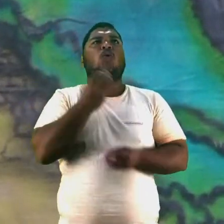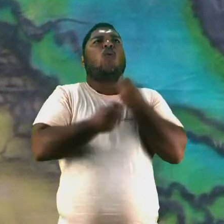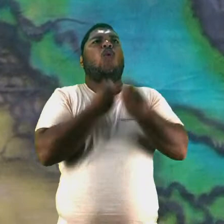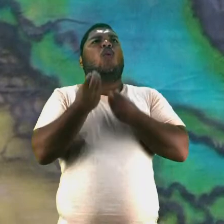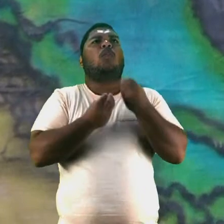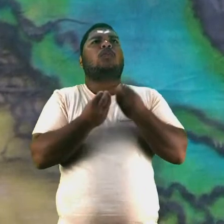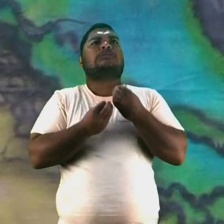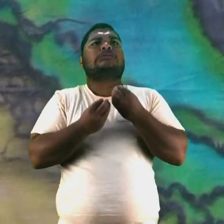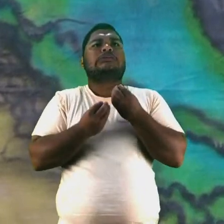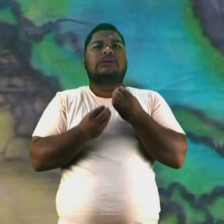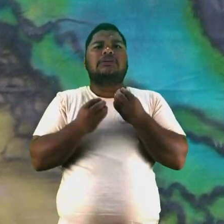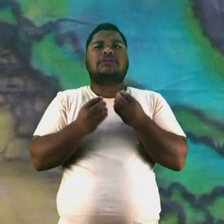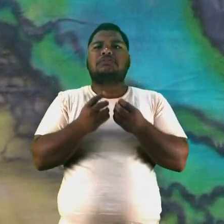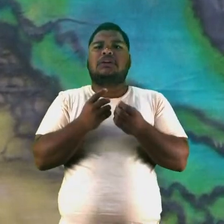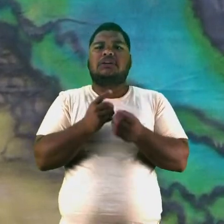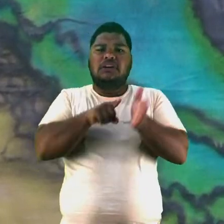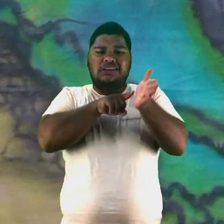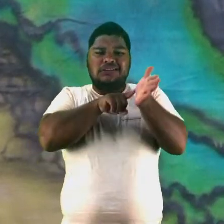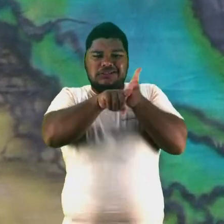científicas.